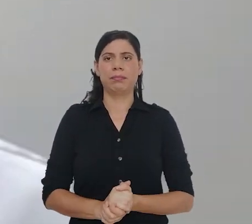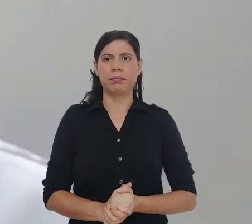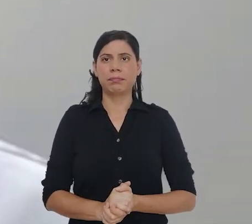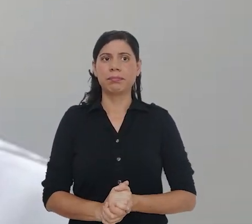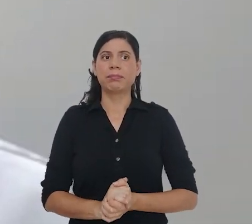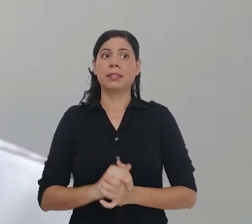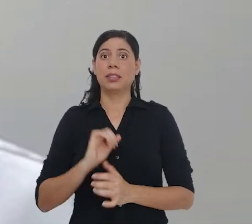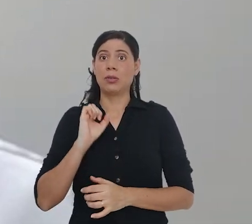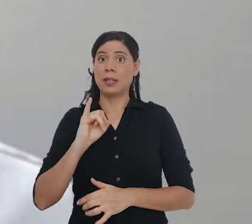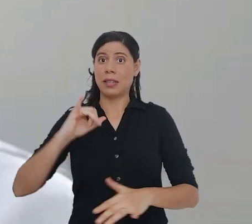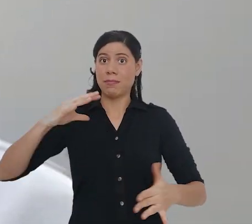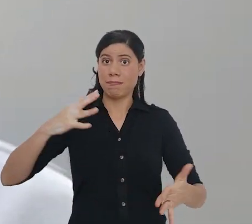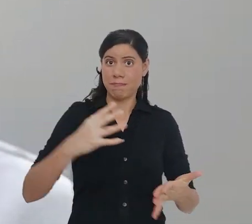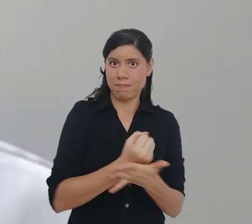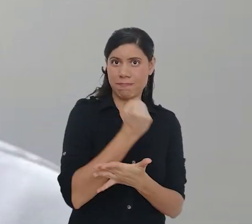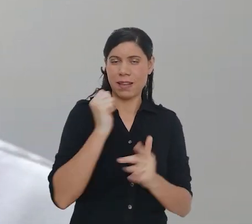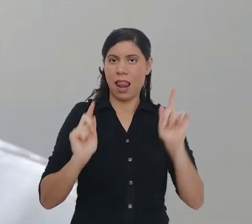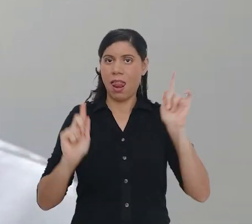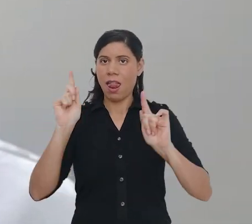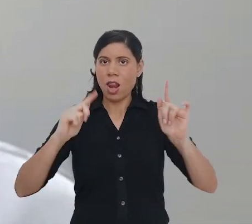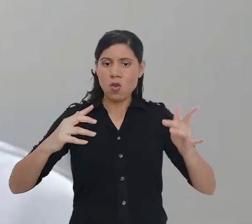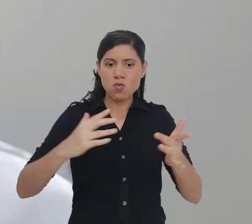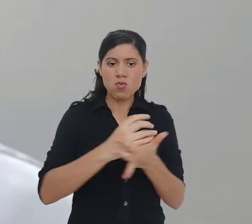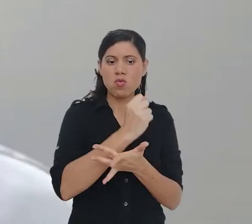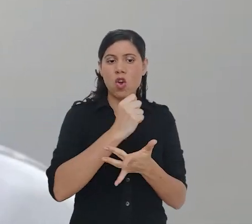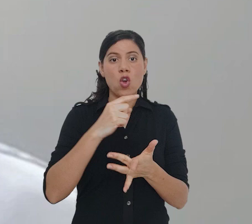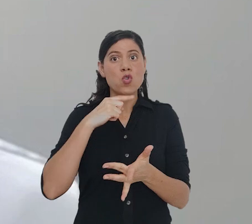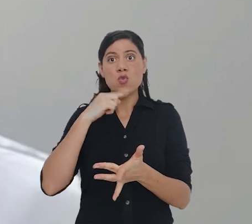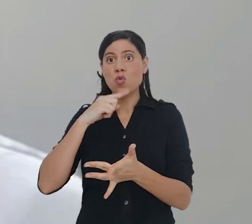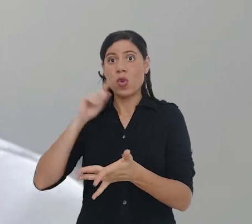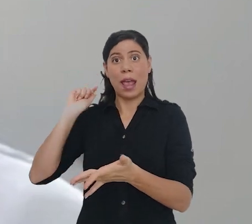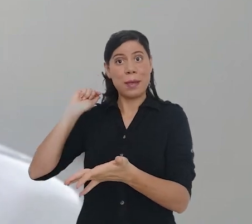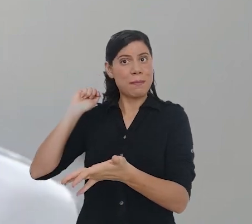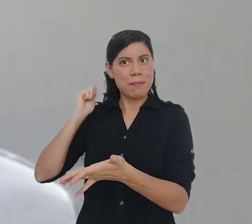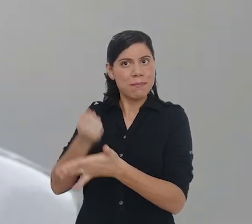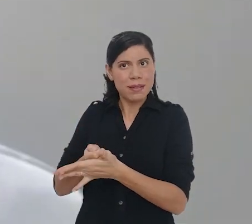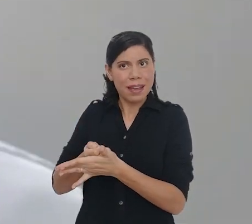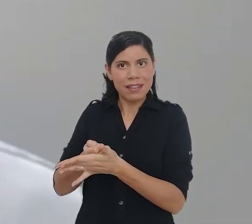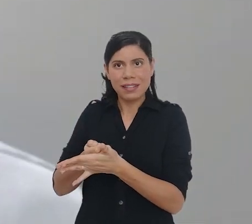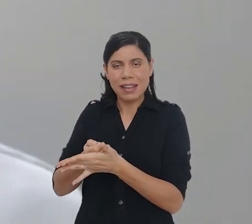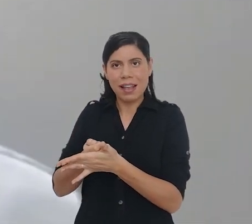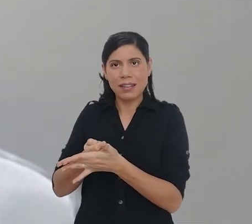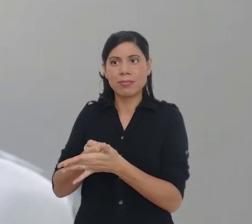Uma vez que o arrematante ele fica inadimplente, ele deixa de